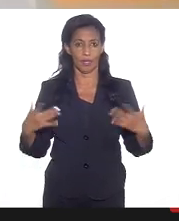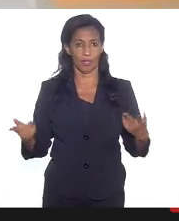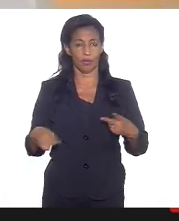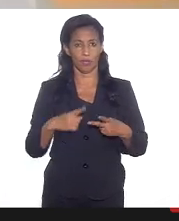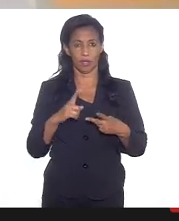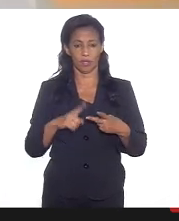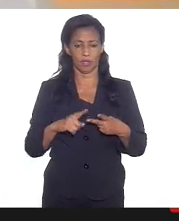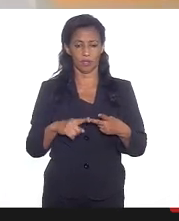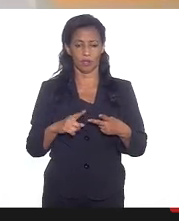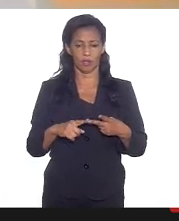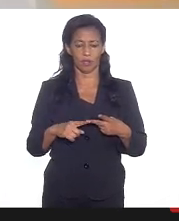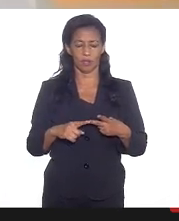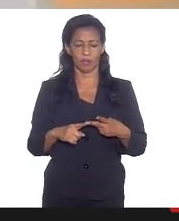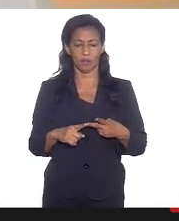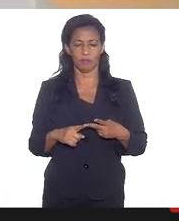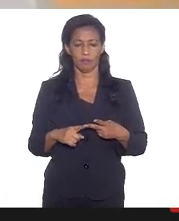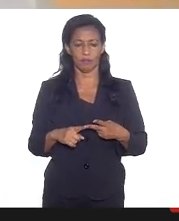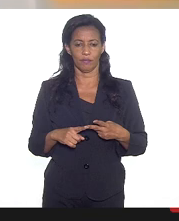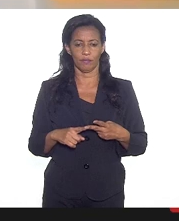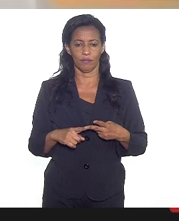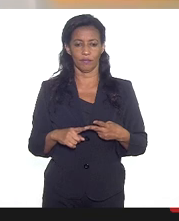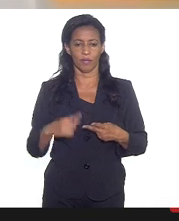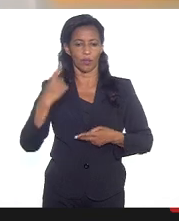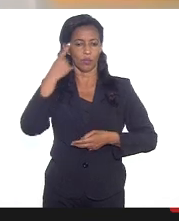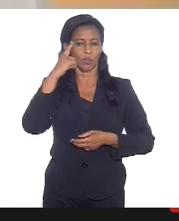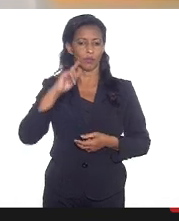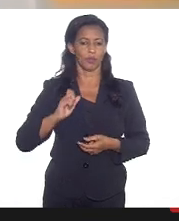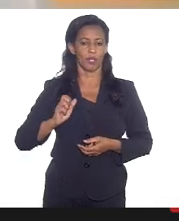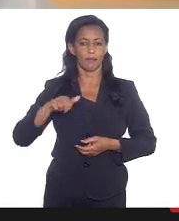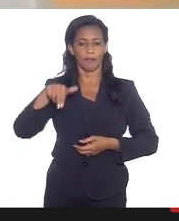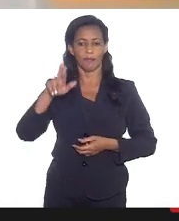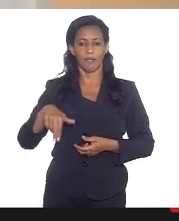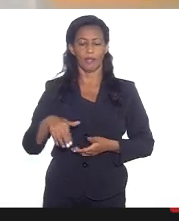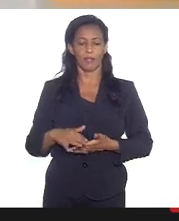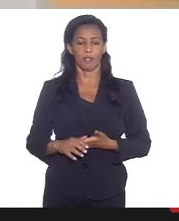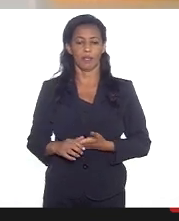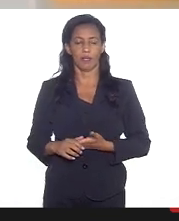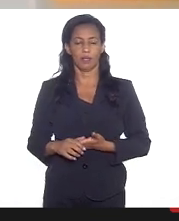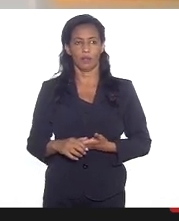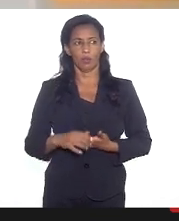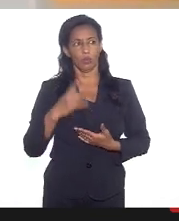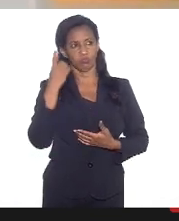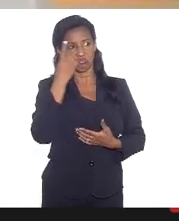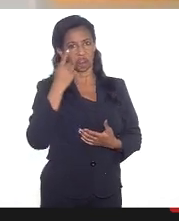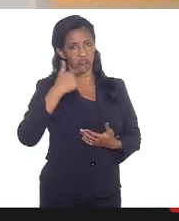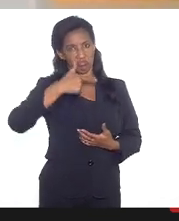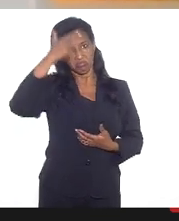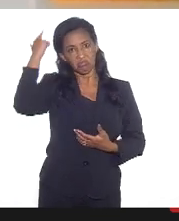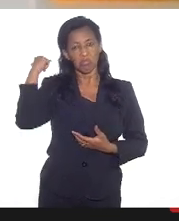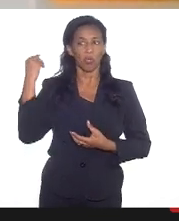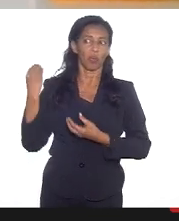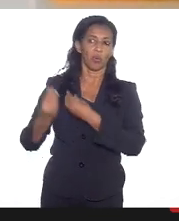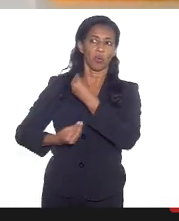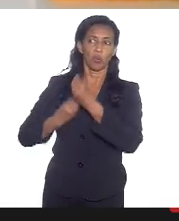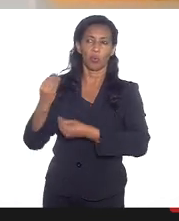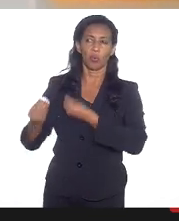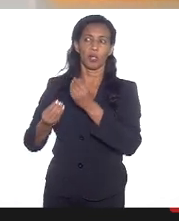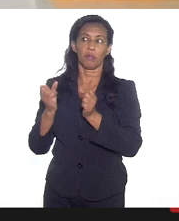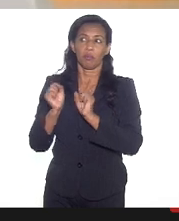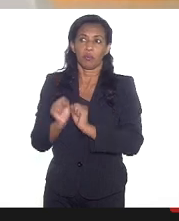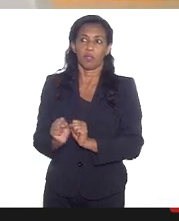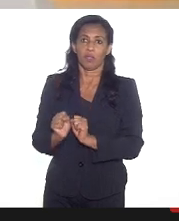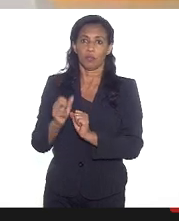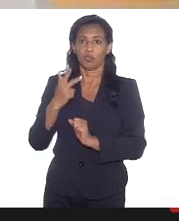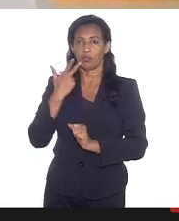segundo item, eu não sei muito bem, deputado Luiz Paulo, o que podemos sugerir. Existe